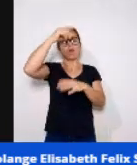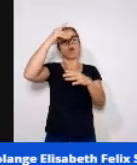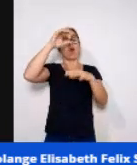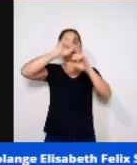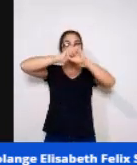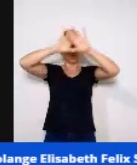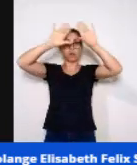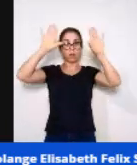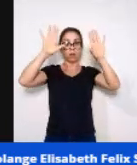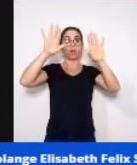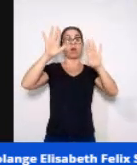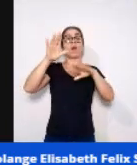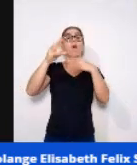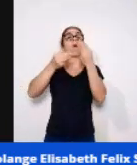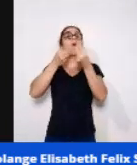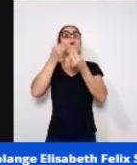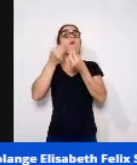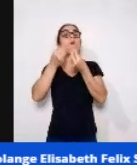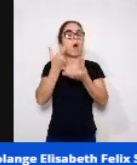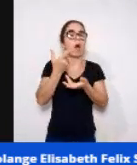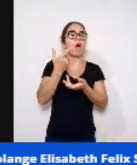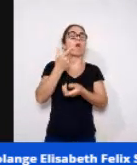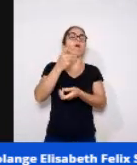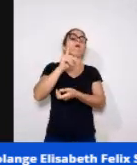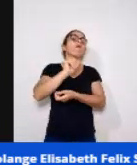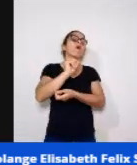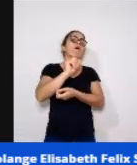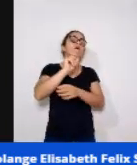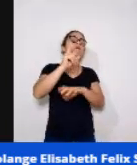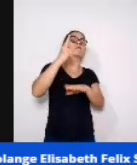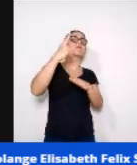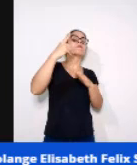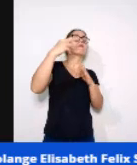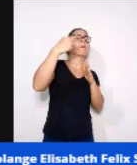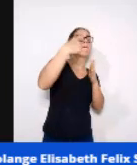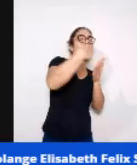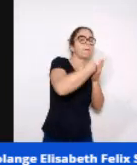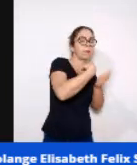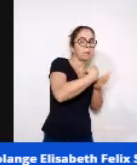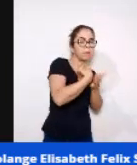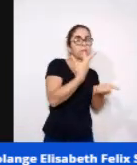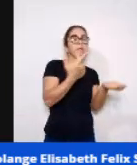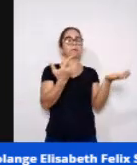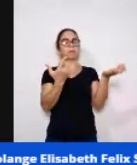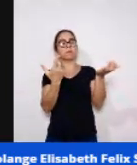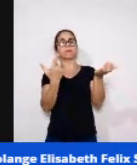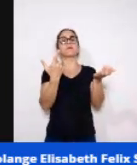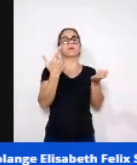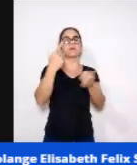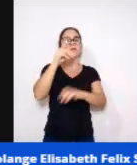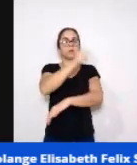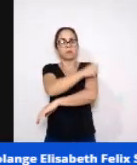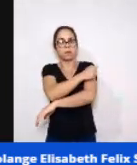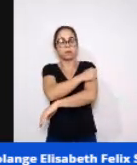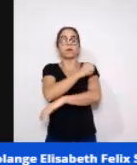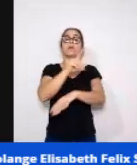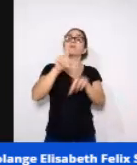do aluno em relação àquela atividade, como também a sua resposta vai ser mais precisa e vai